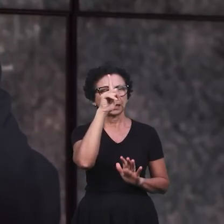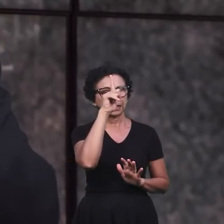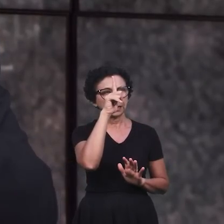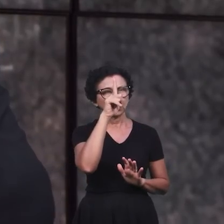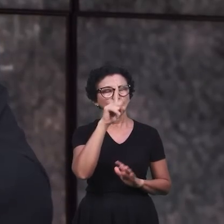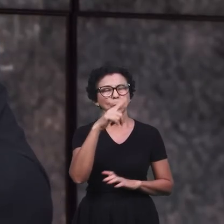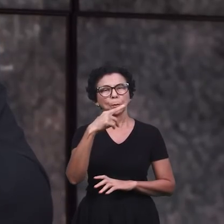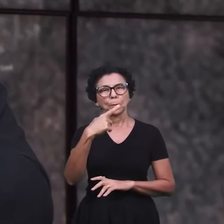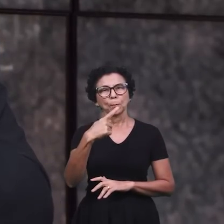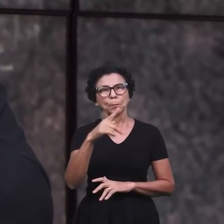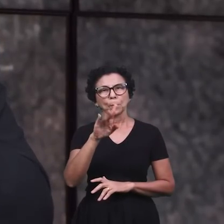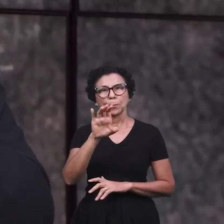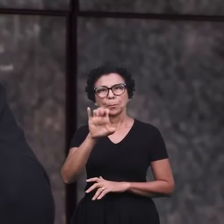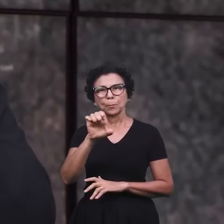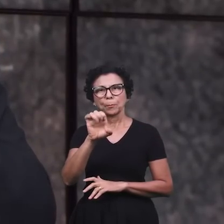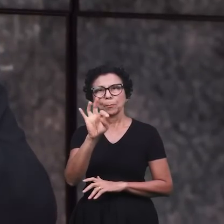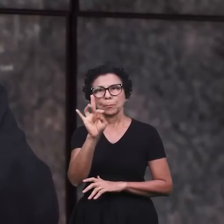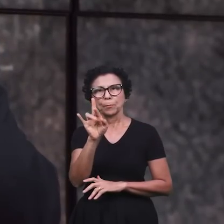e Pedro.